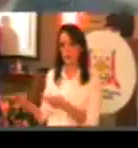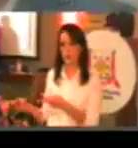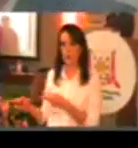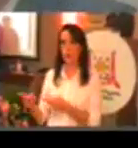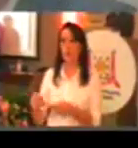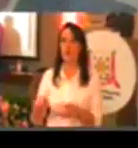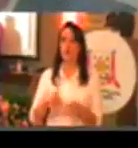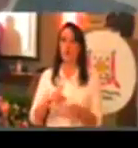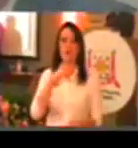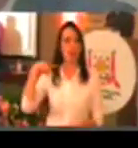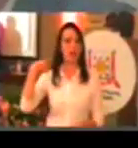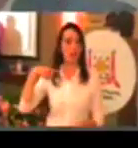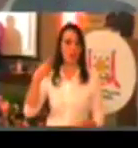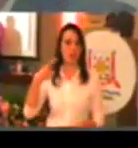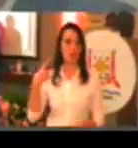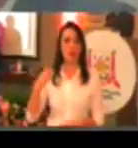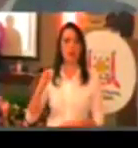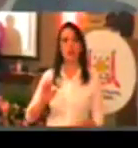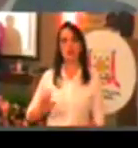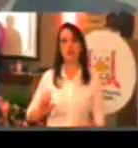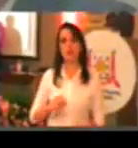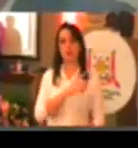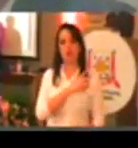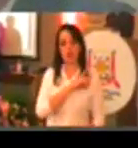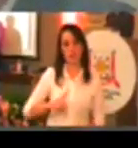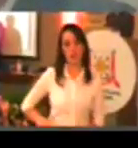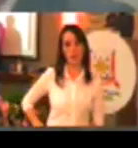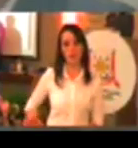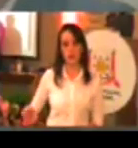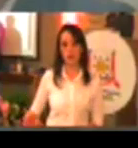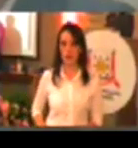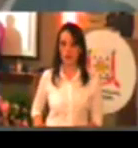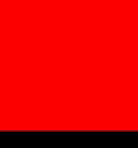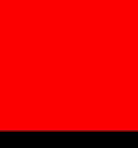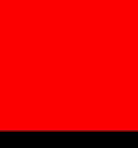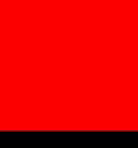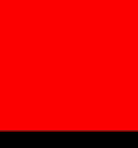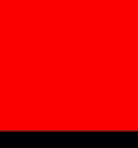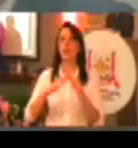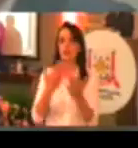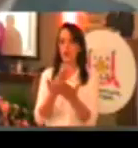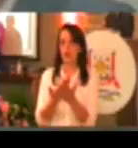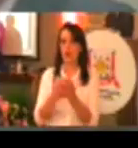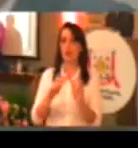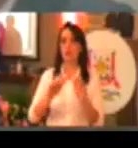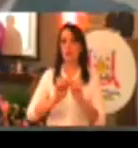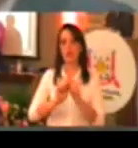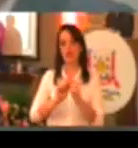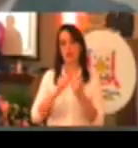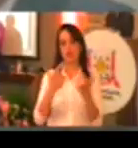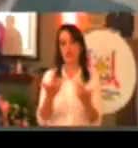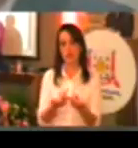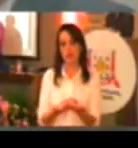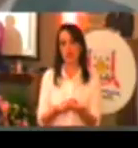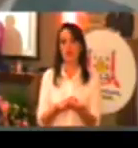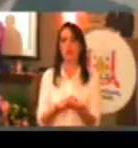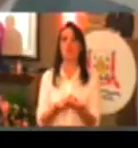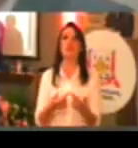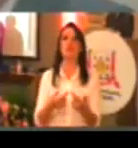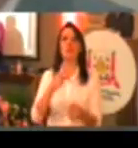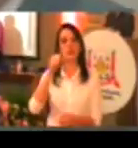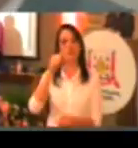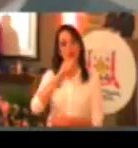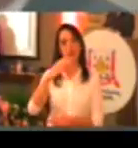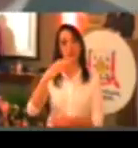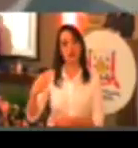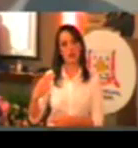Convidamos o deputado estadual, representando aqui a Escola do Legislativo da Assembleia